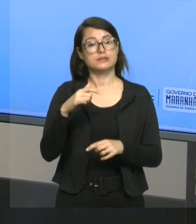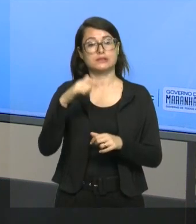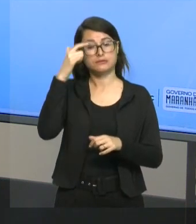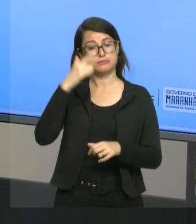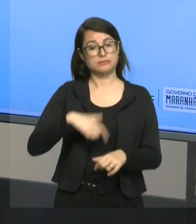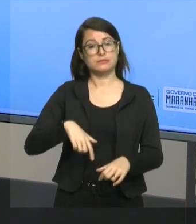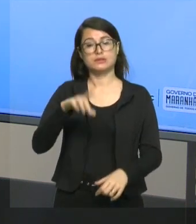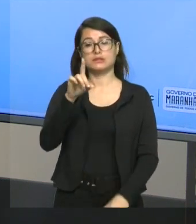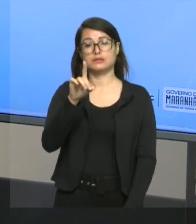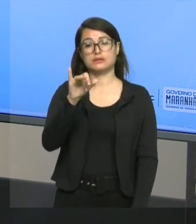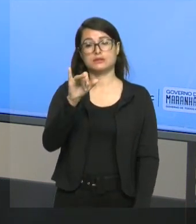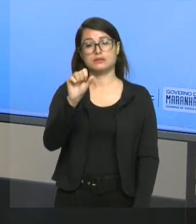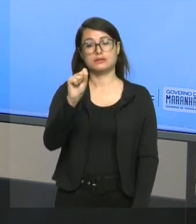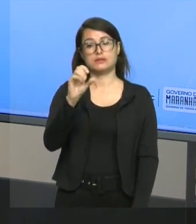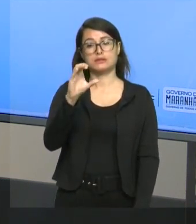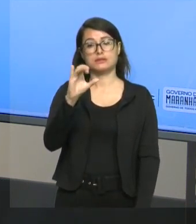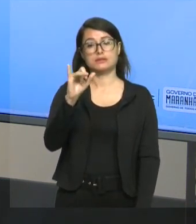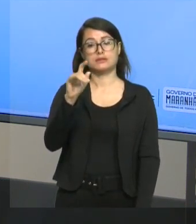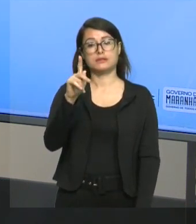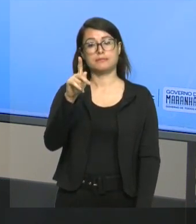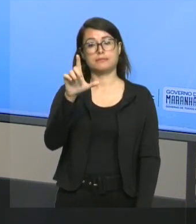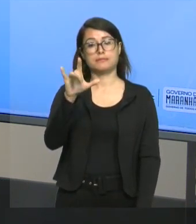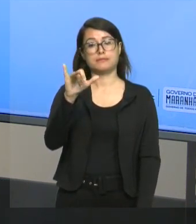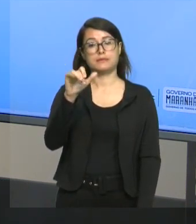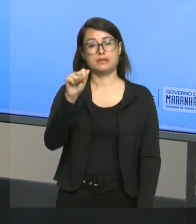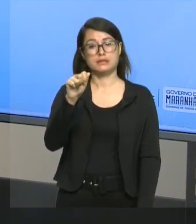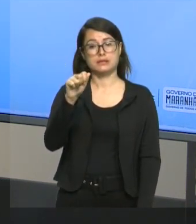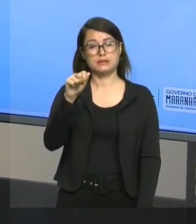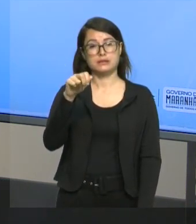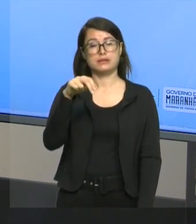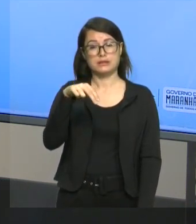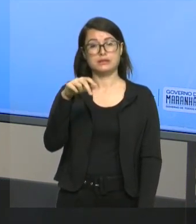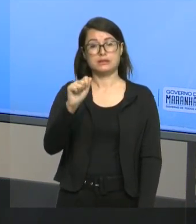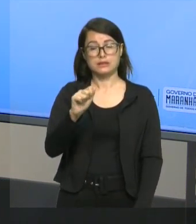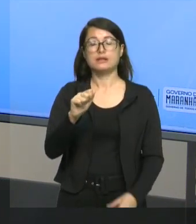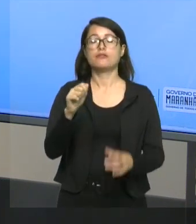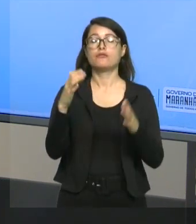do meu texto. Estou fazendo agora uma